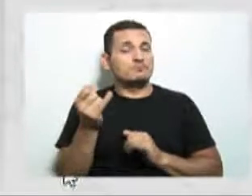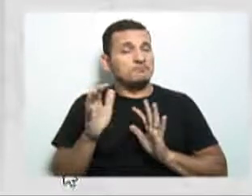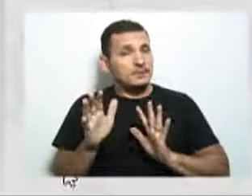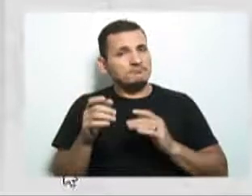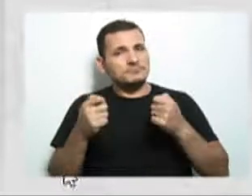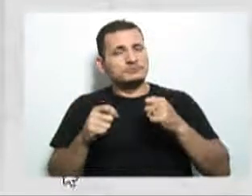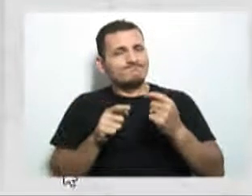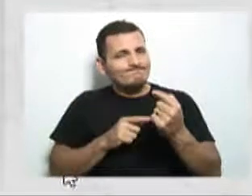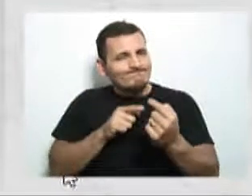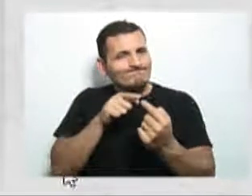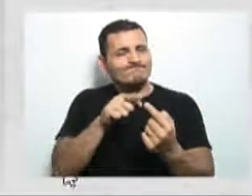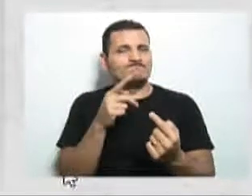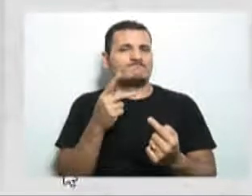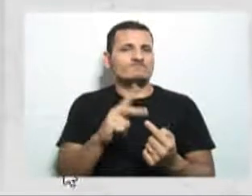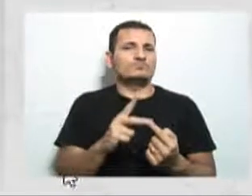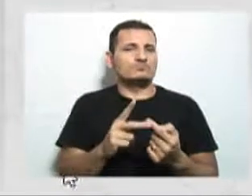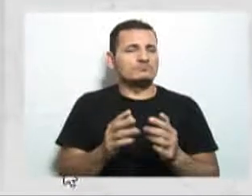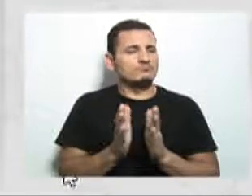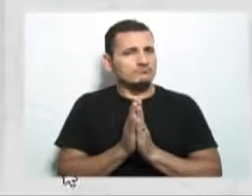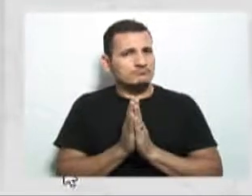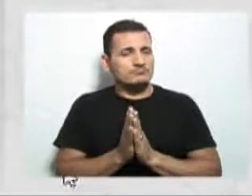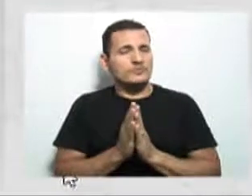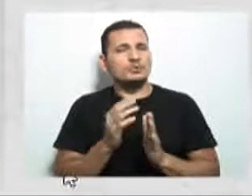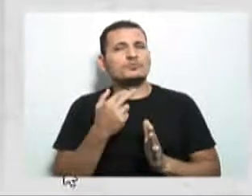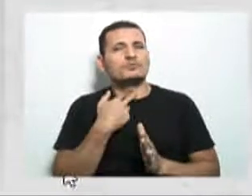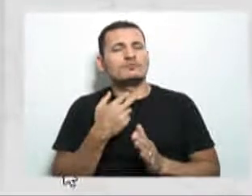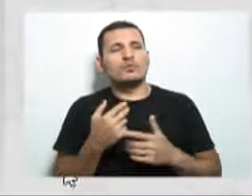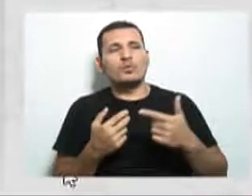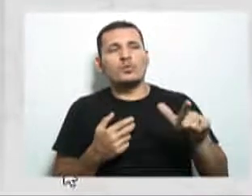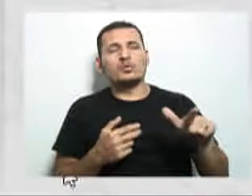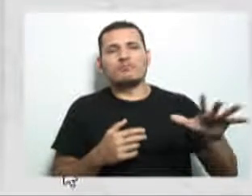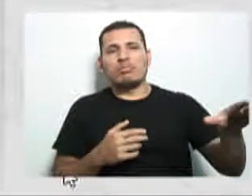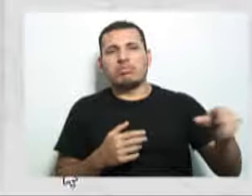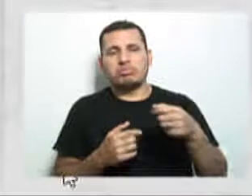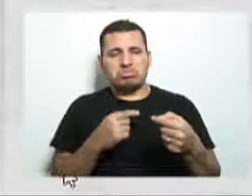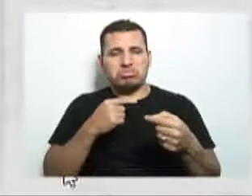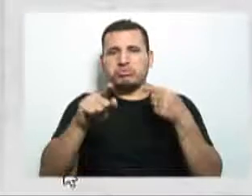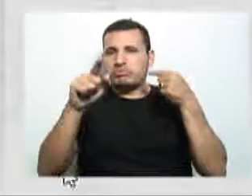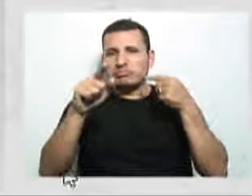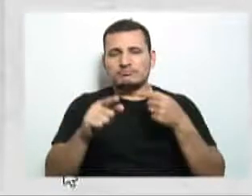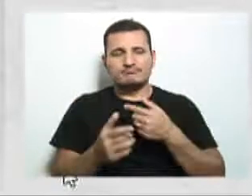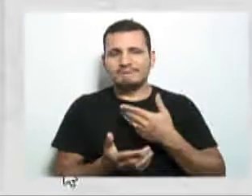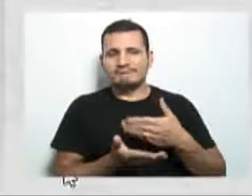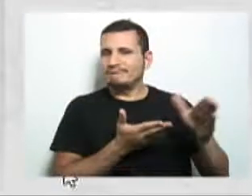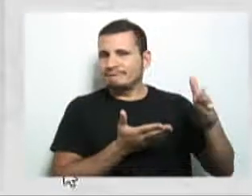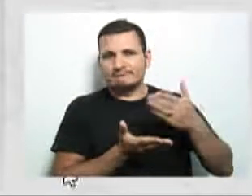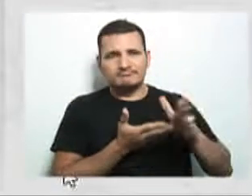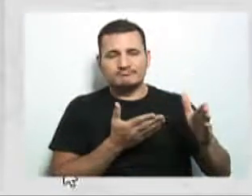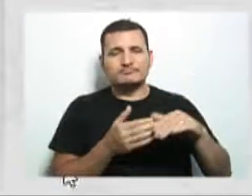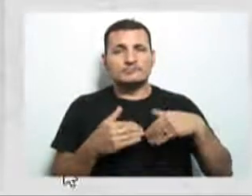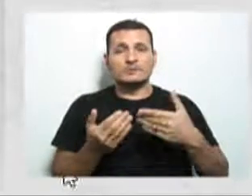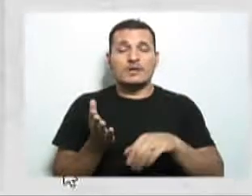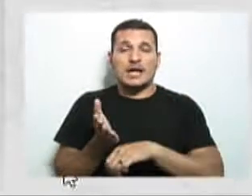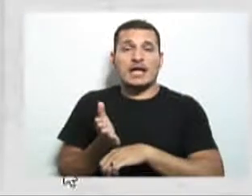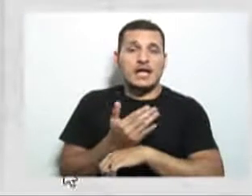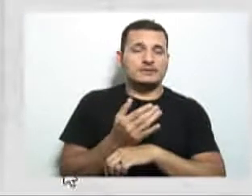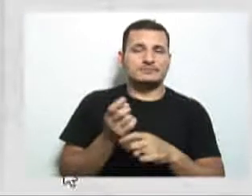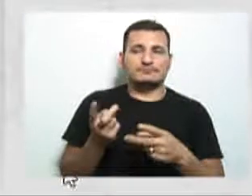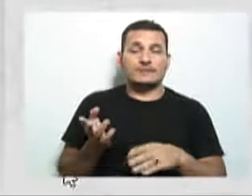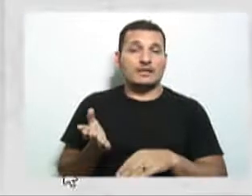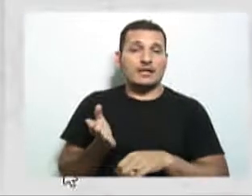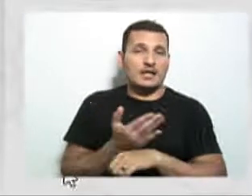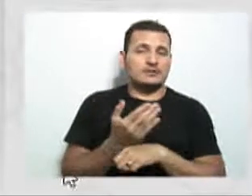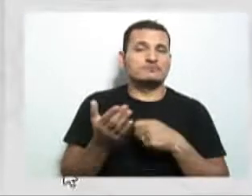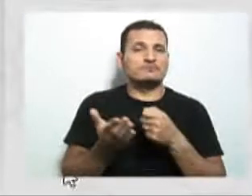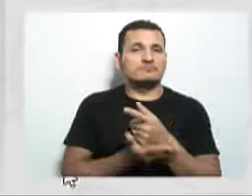Por favor, hein? Não vai pegar informações que não tem nada a ver com o processo. Então, pré-venda ou pré-compra, é o